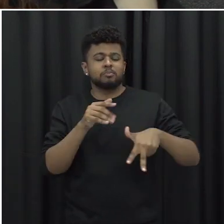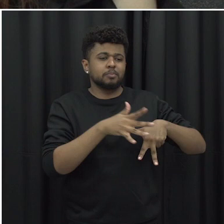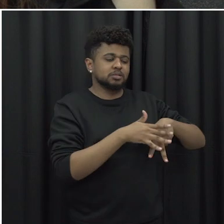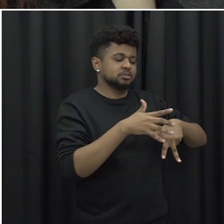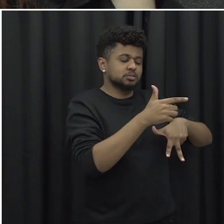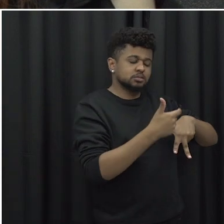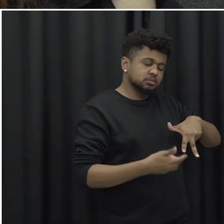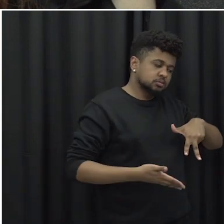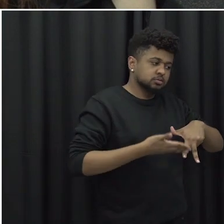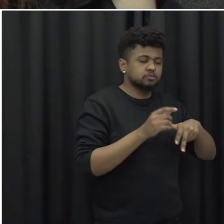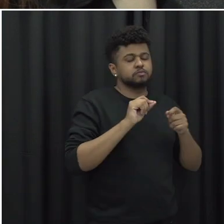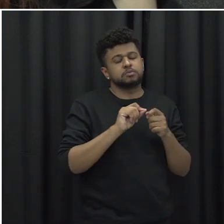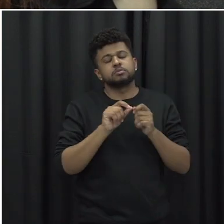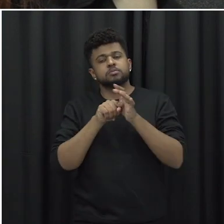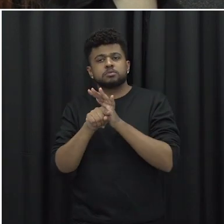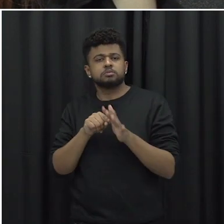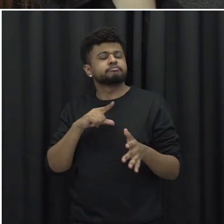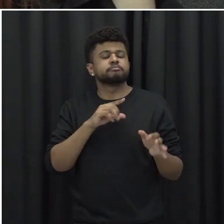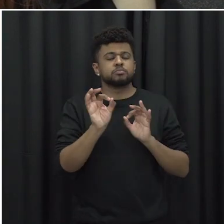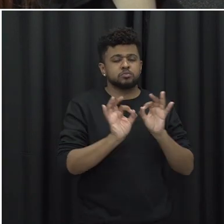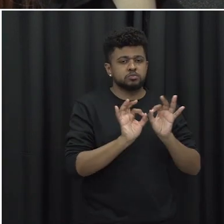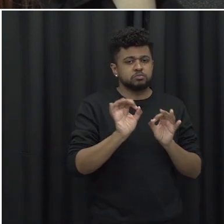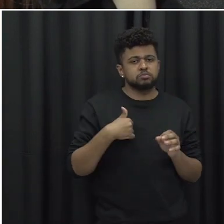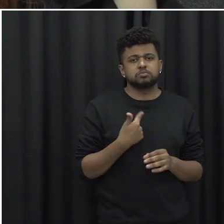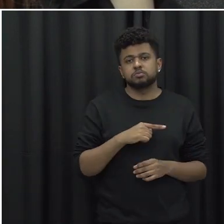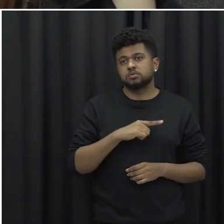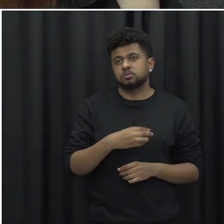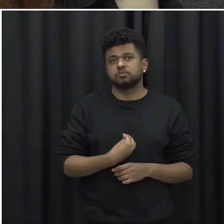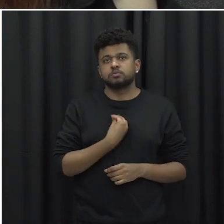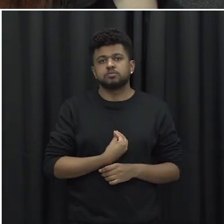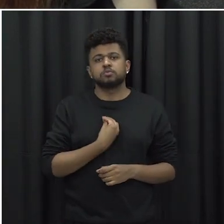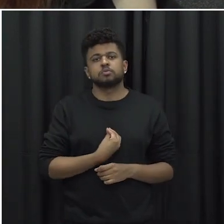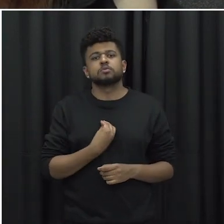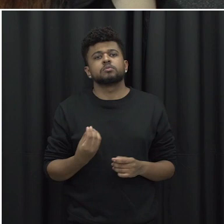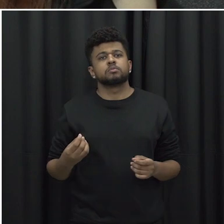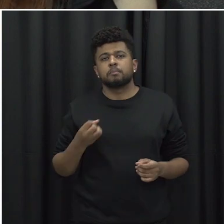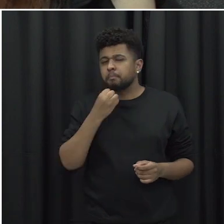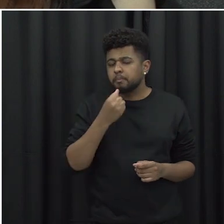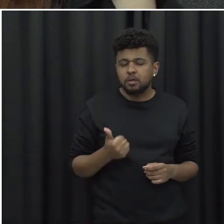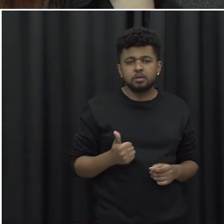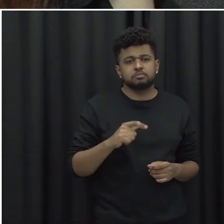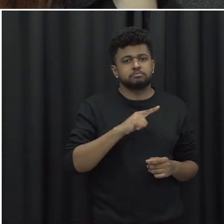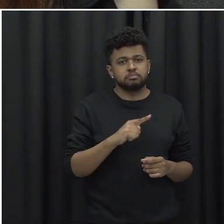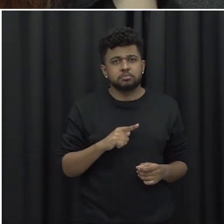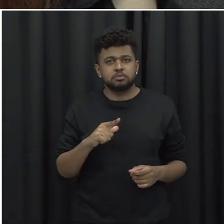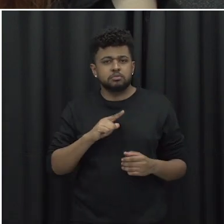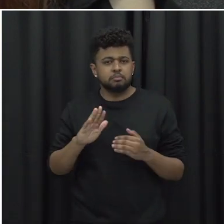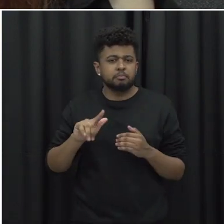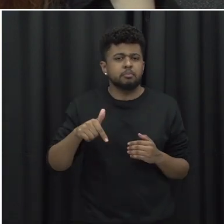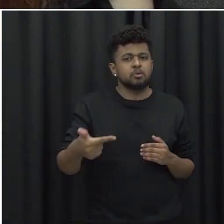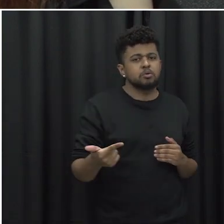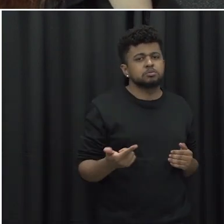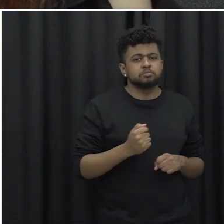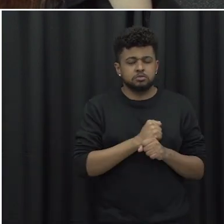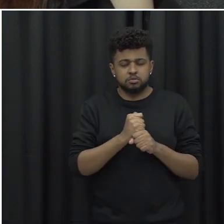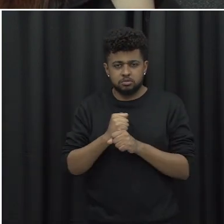tem aí em mente nos próximos anos até, né? Um projeto com doença de Parkinson, um projeto com transtorno do espectro autista,